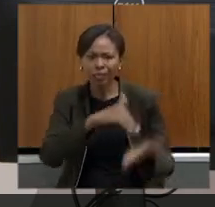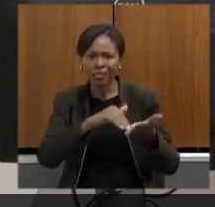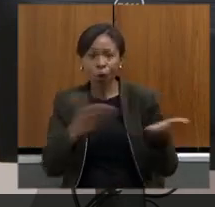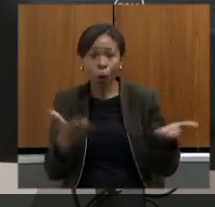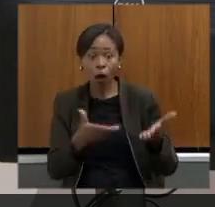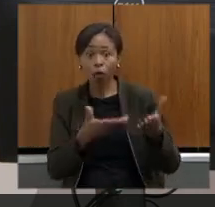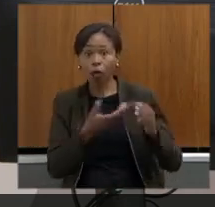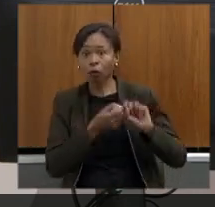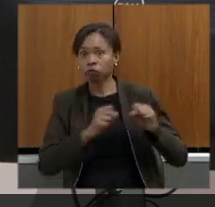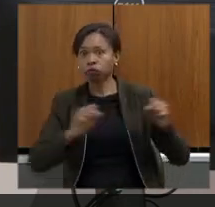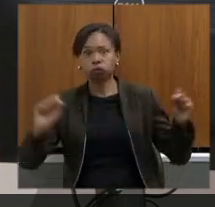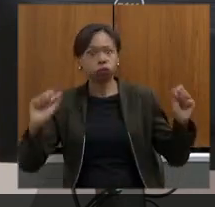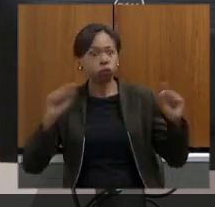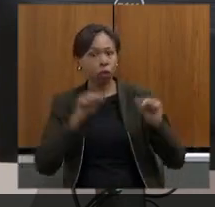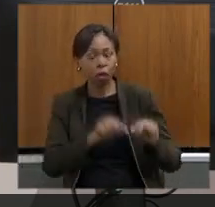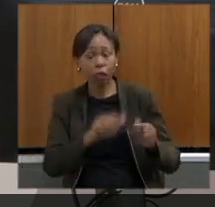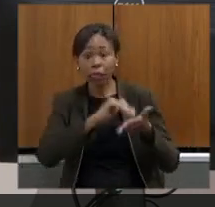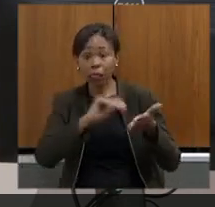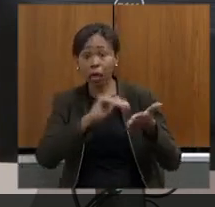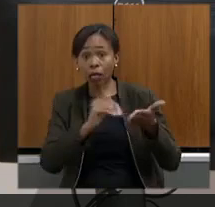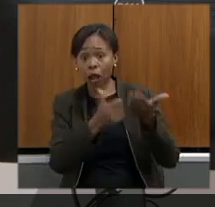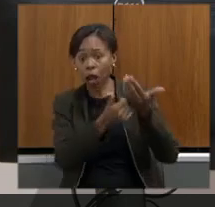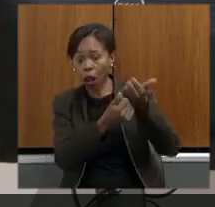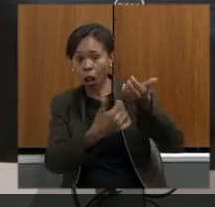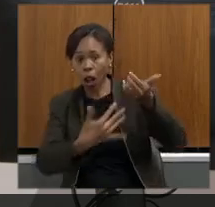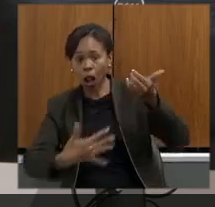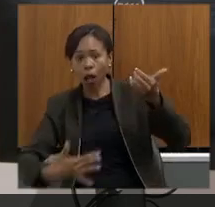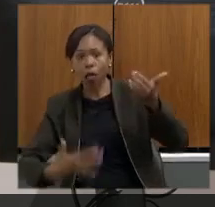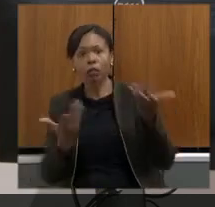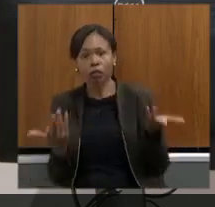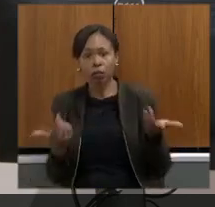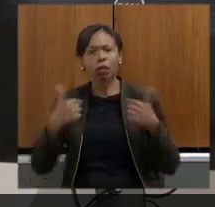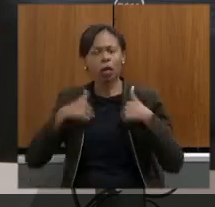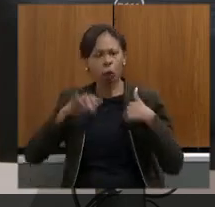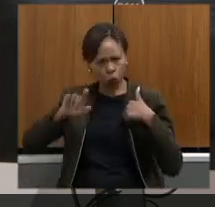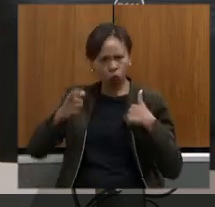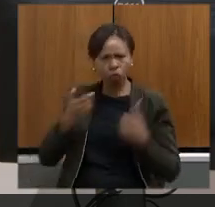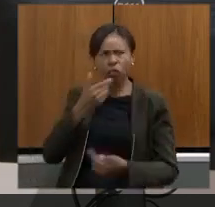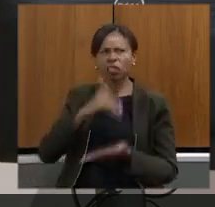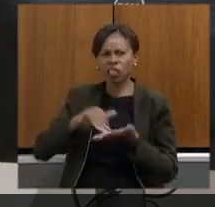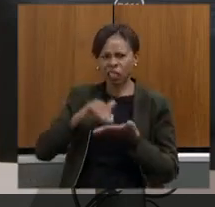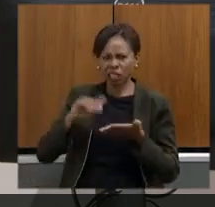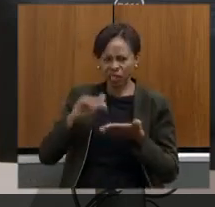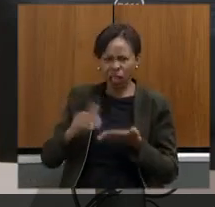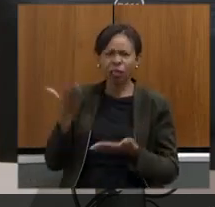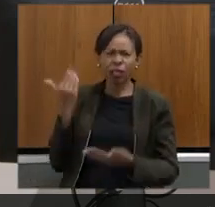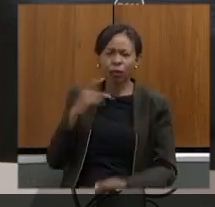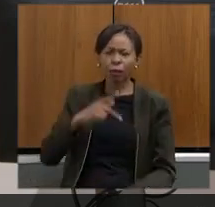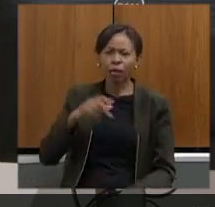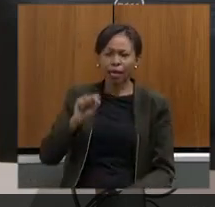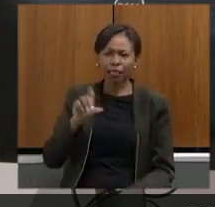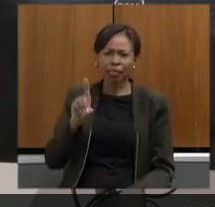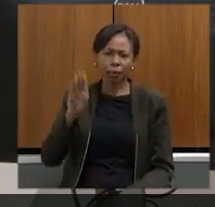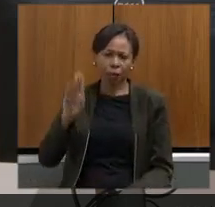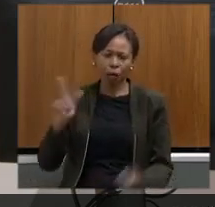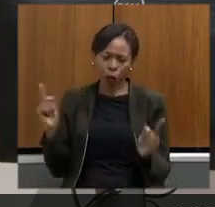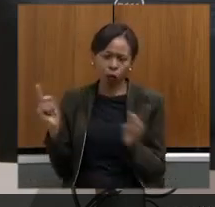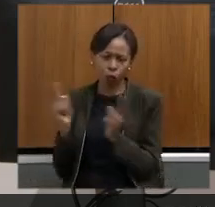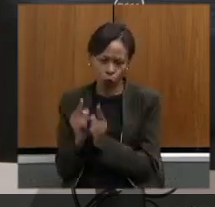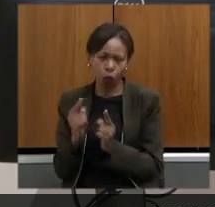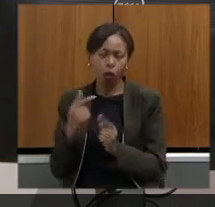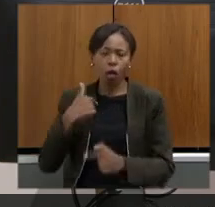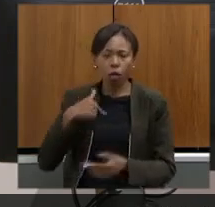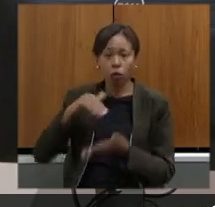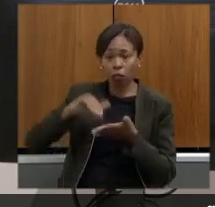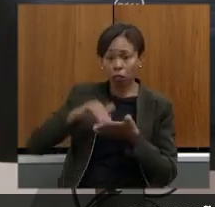eu fui secretário porque o PSDB enxugou também passou para quinze secretaria só era secretário de assistência